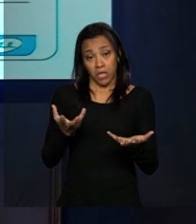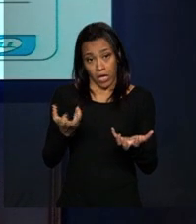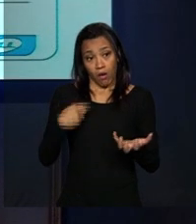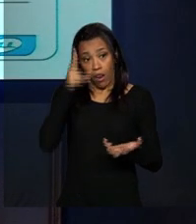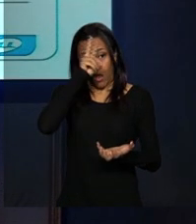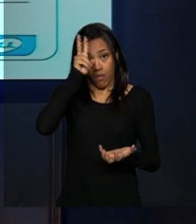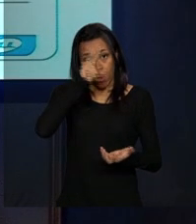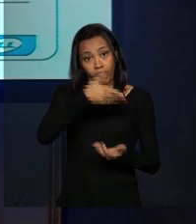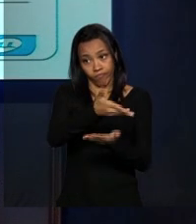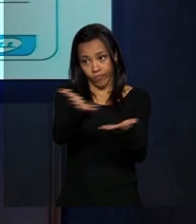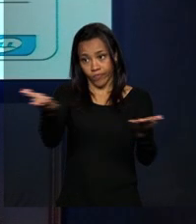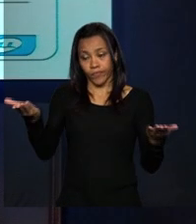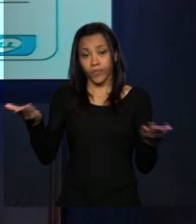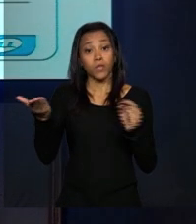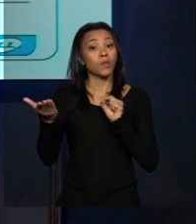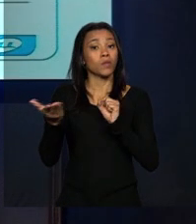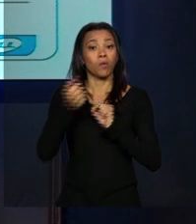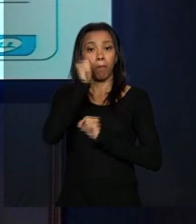que